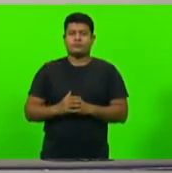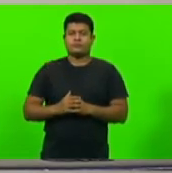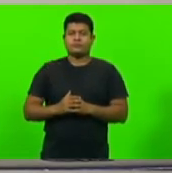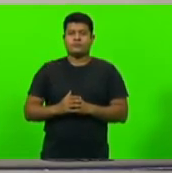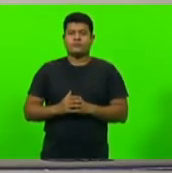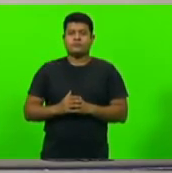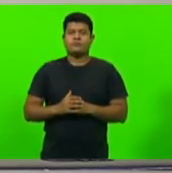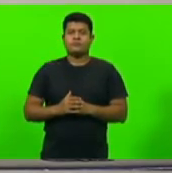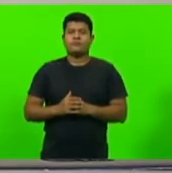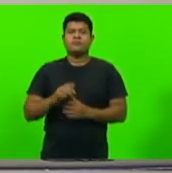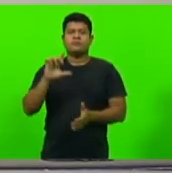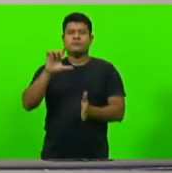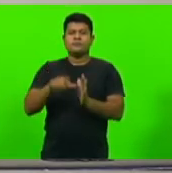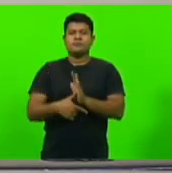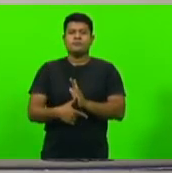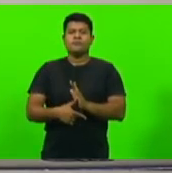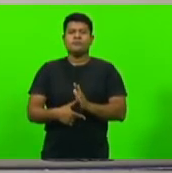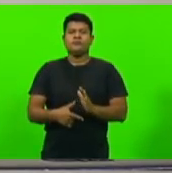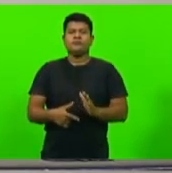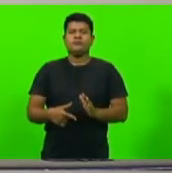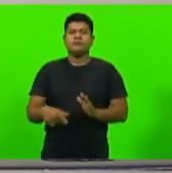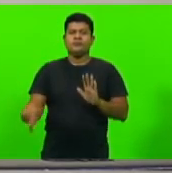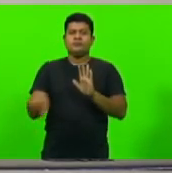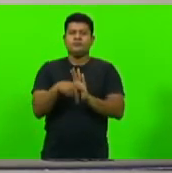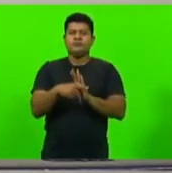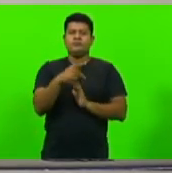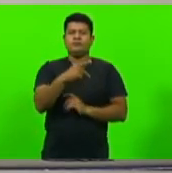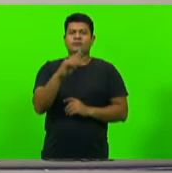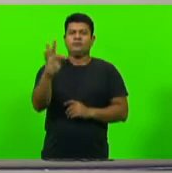E o próximo horário pertence ao PT.